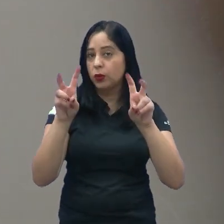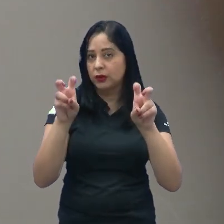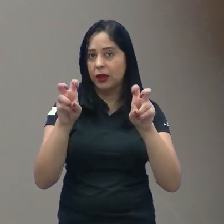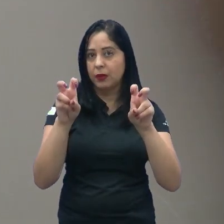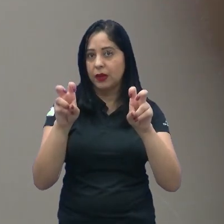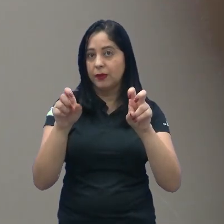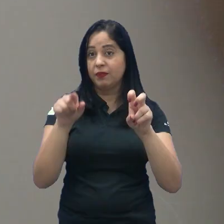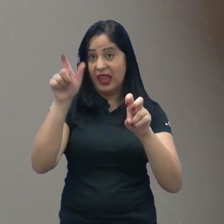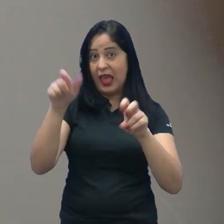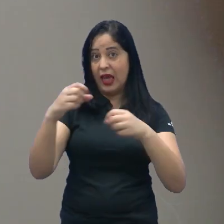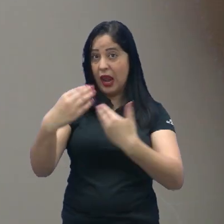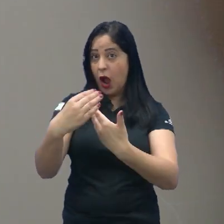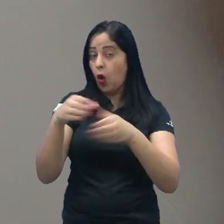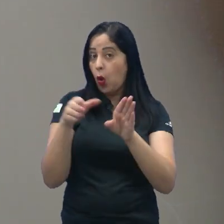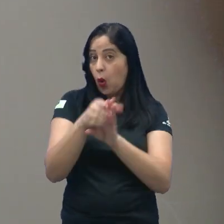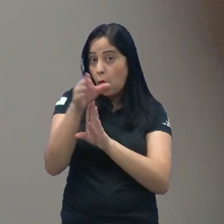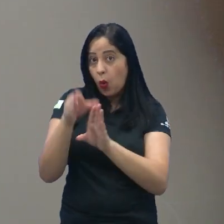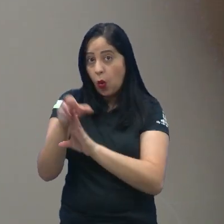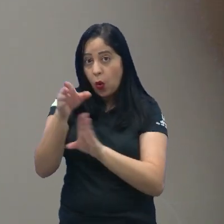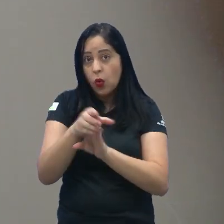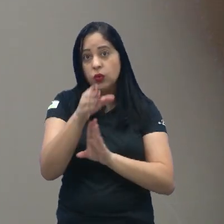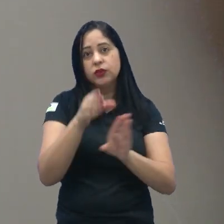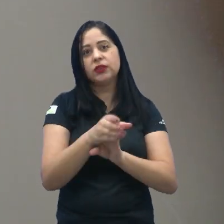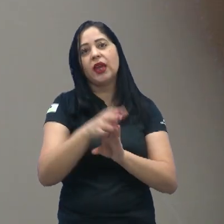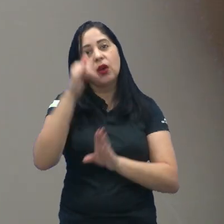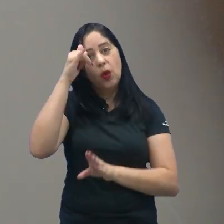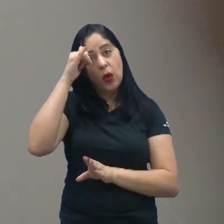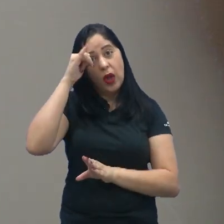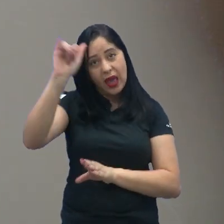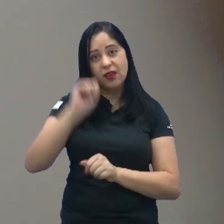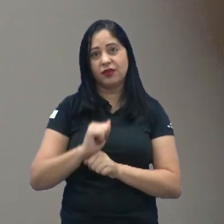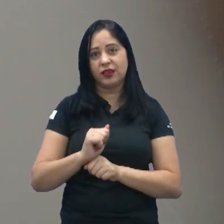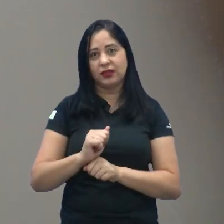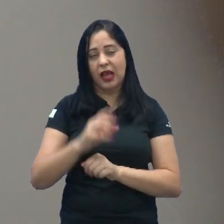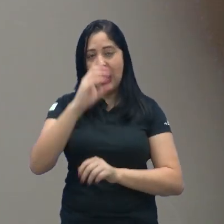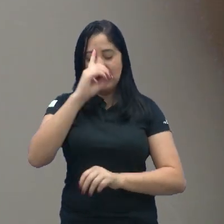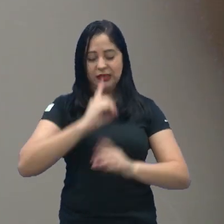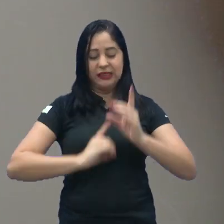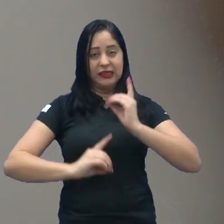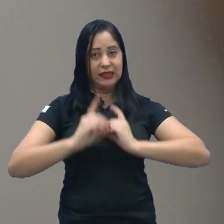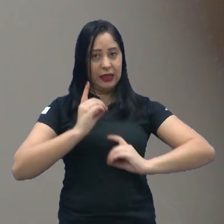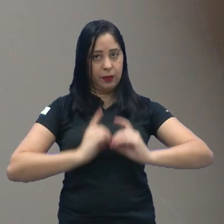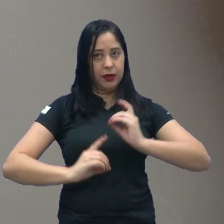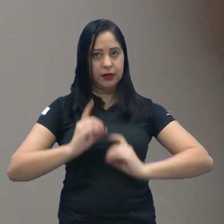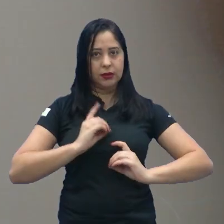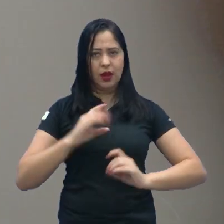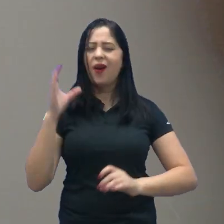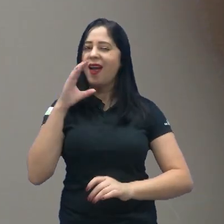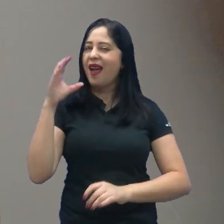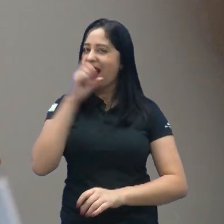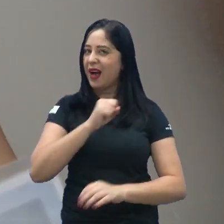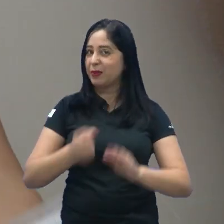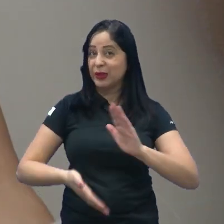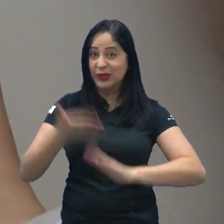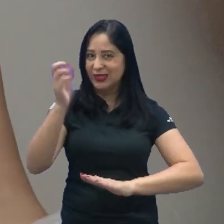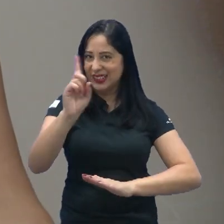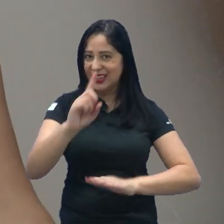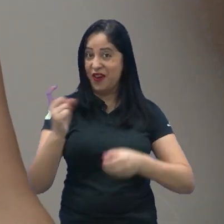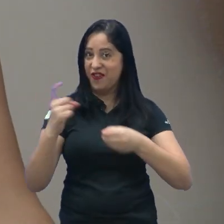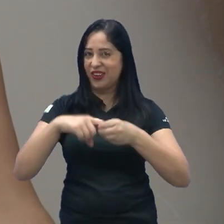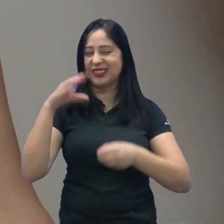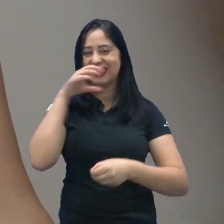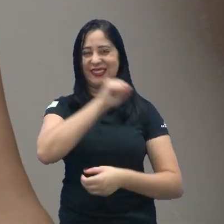trazer orientações práticas para prevenir esse tipo de depressão. O intervalo é rapidinho, então fique aí que nós já